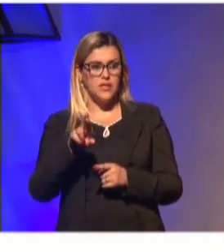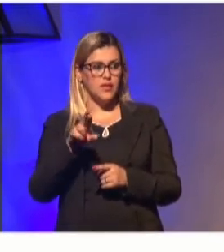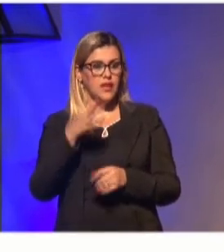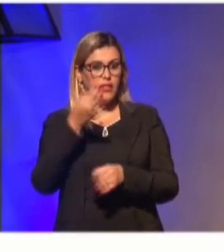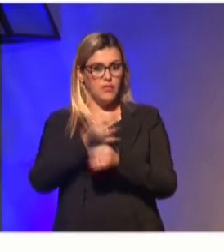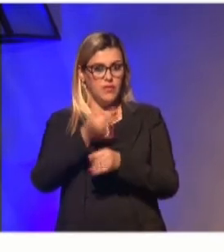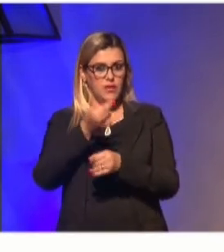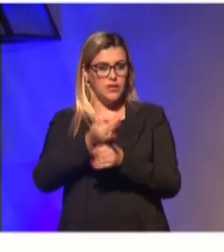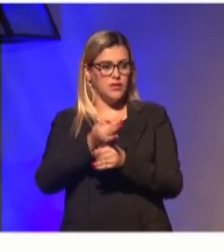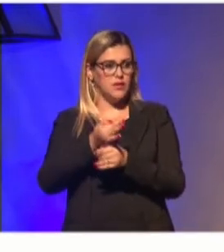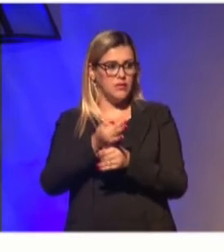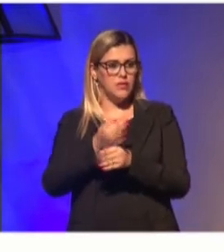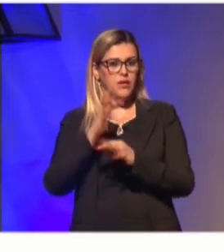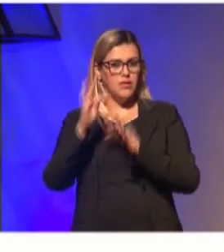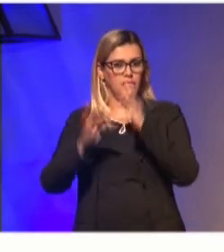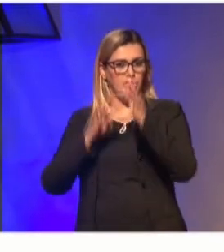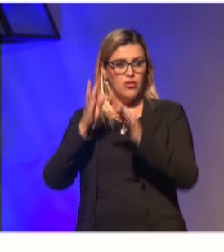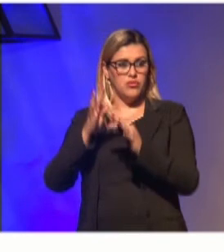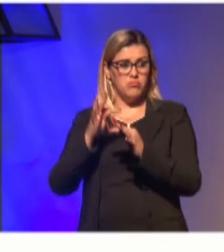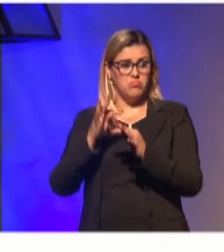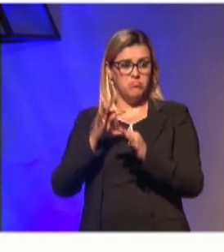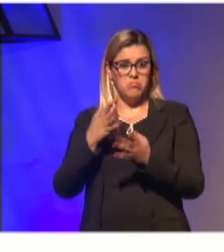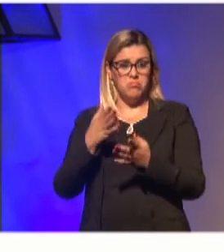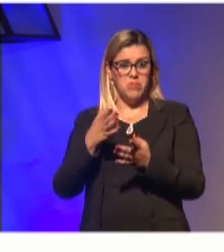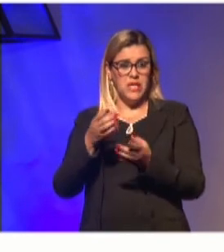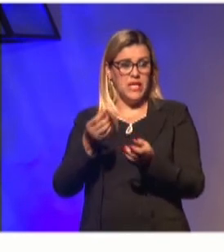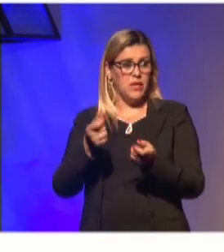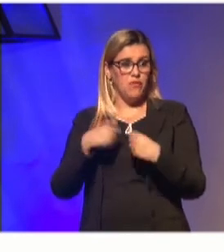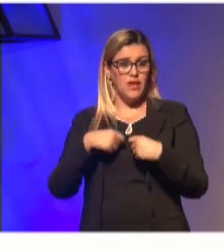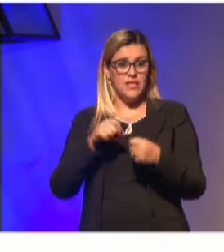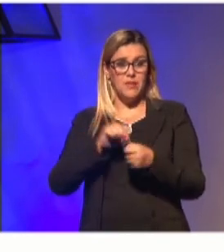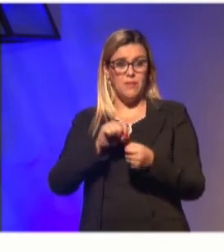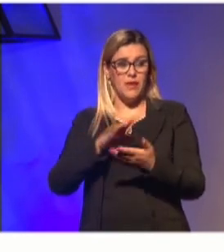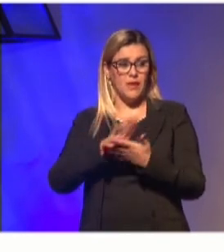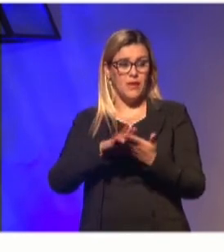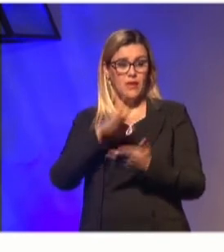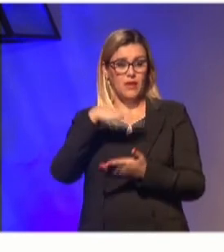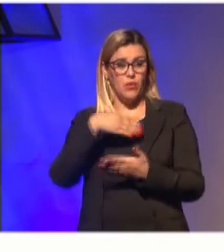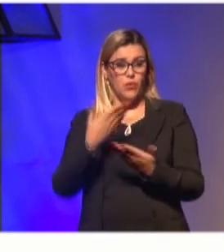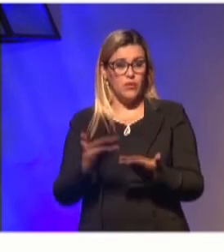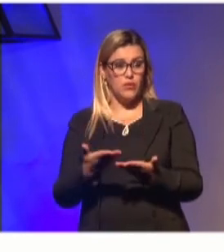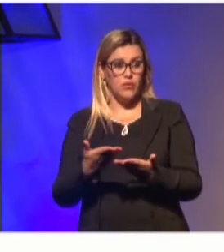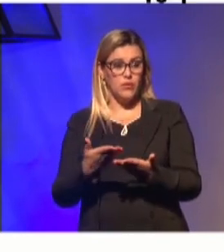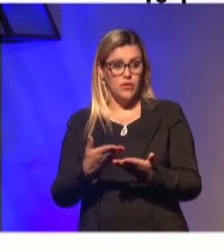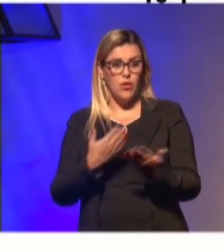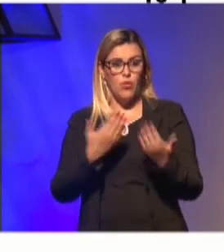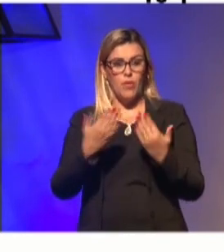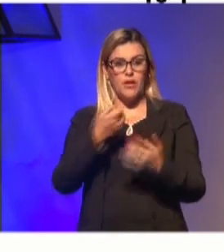eletrofísico que não tem efeitos colaterais, comparando com um fármaco.